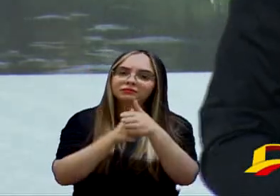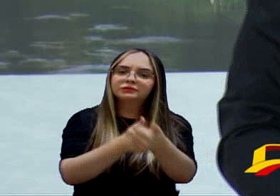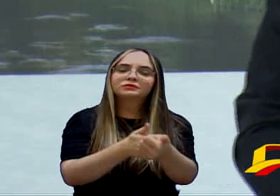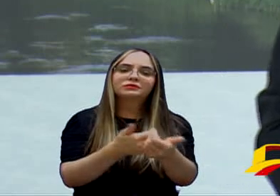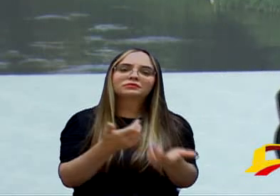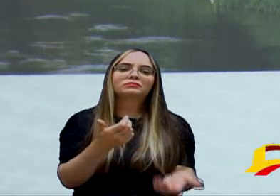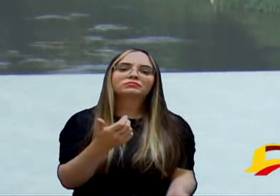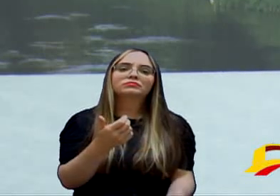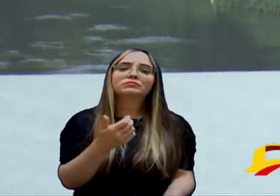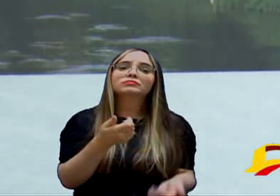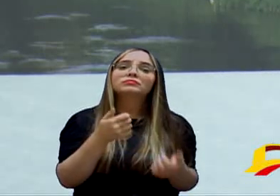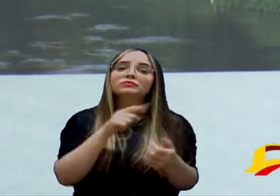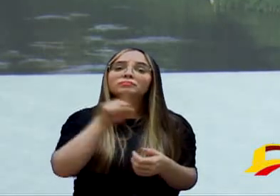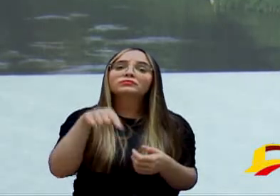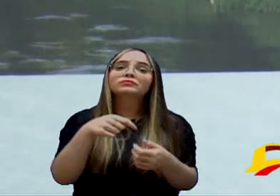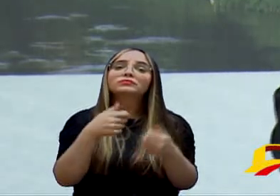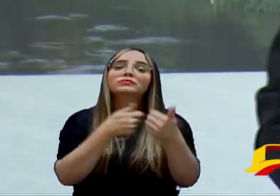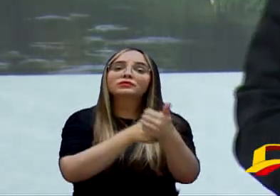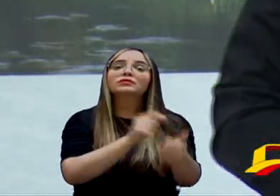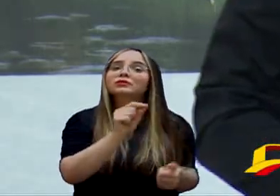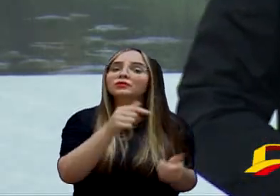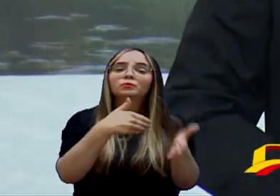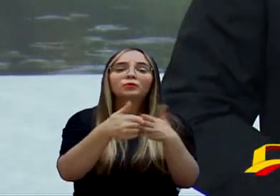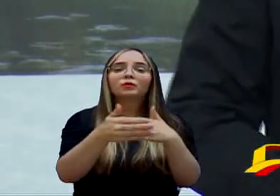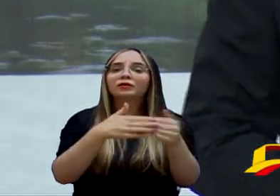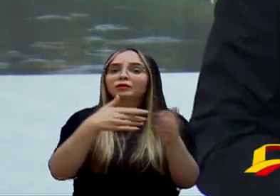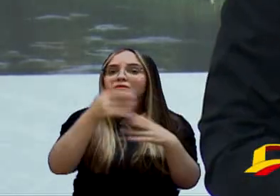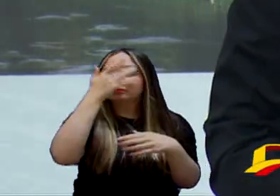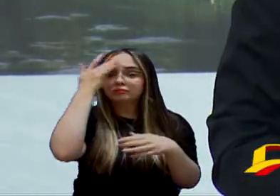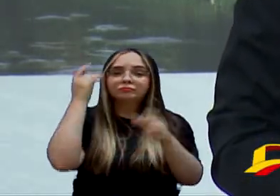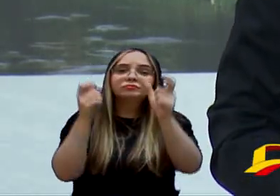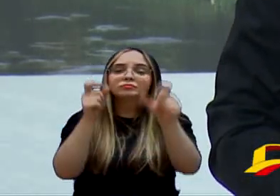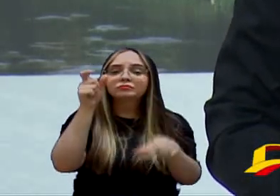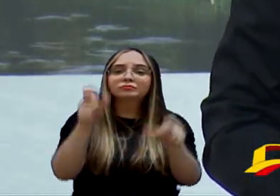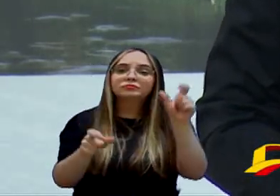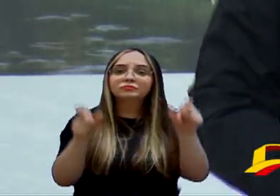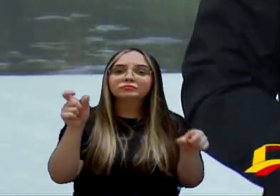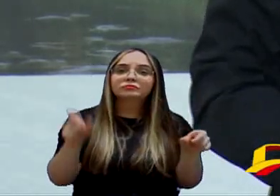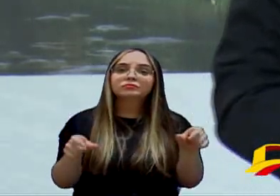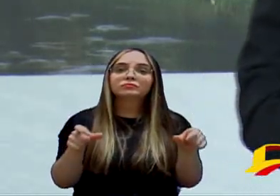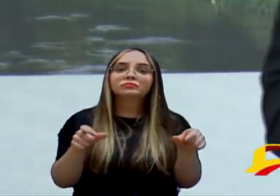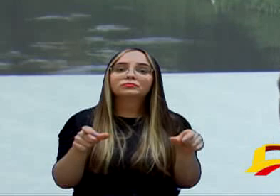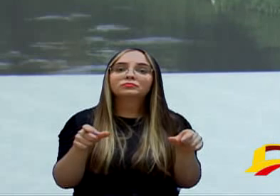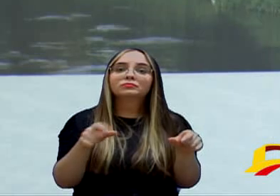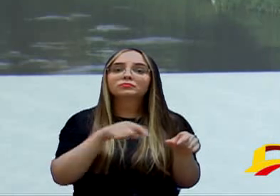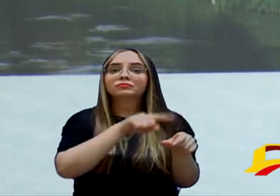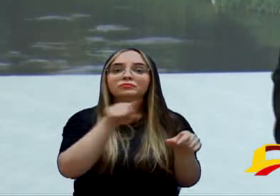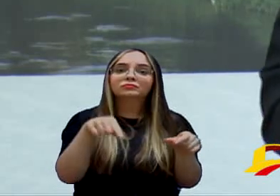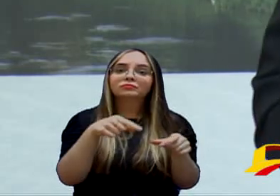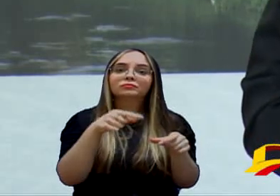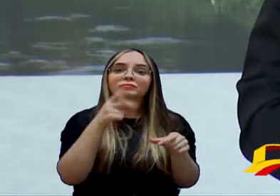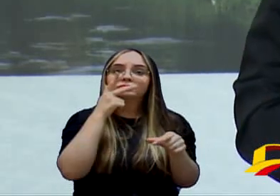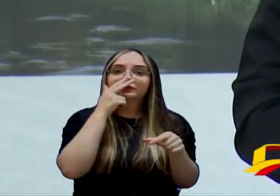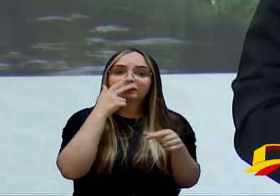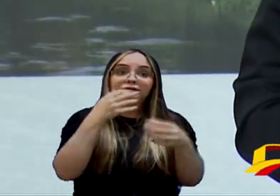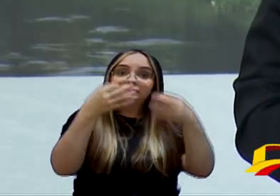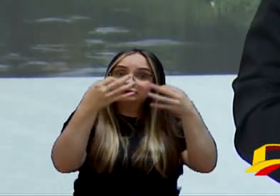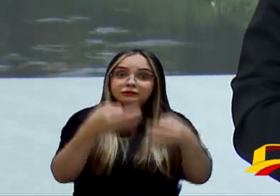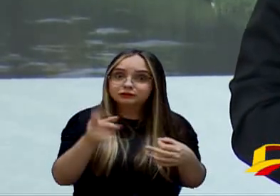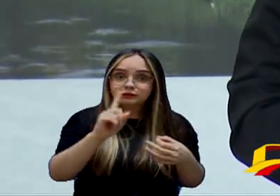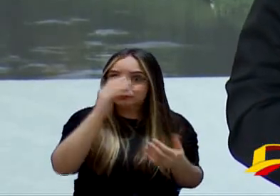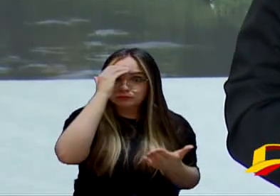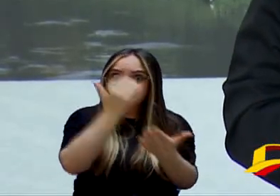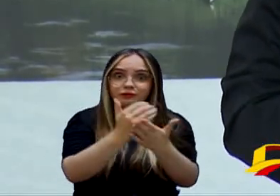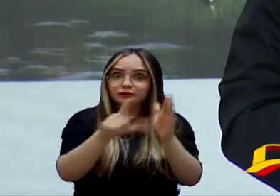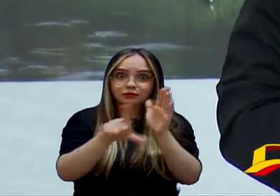Na verdade são perseguidos todos aqueles sem exceção que rompem a barreira do ilegal